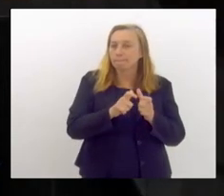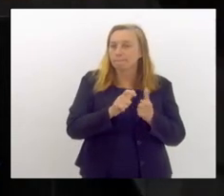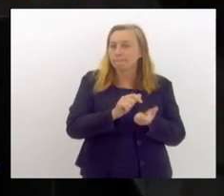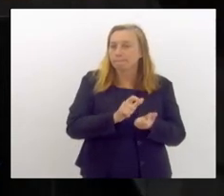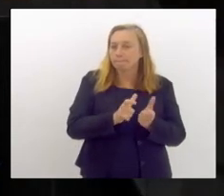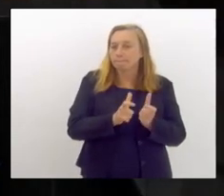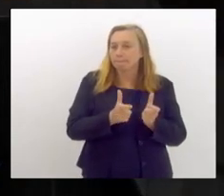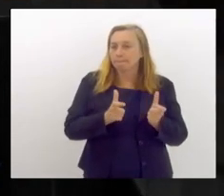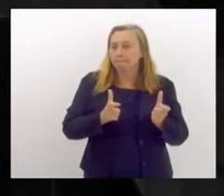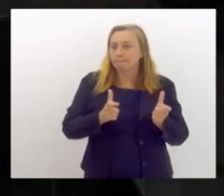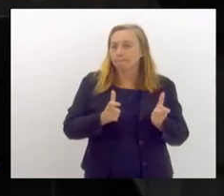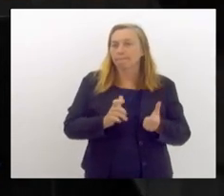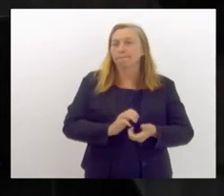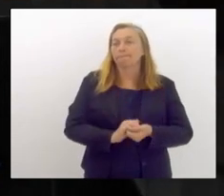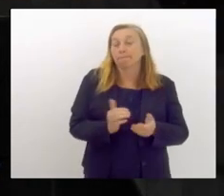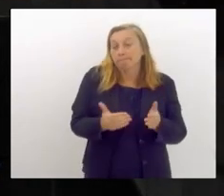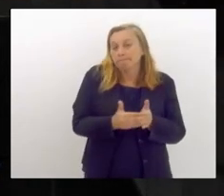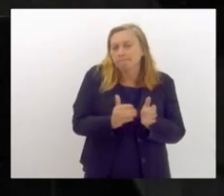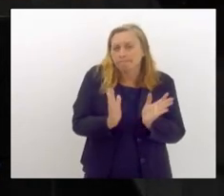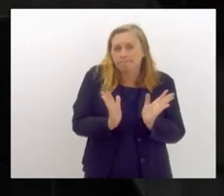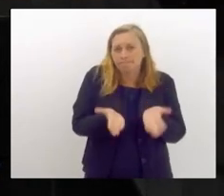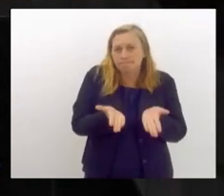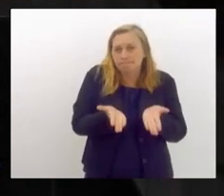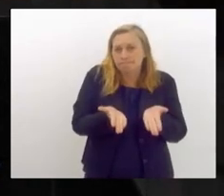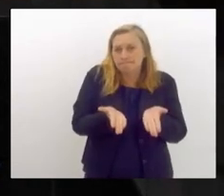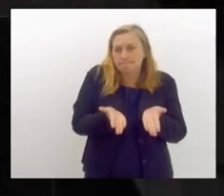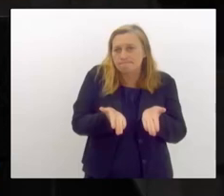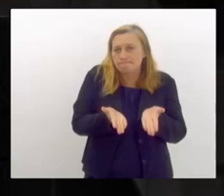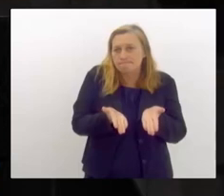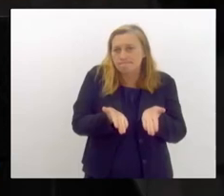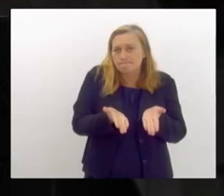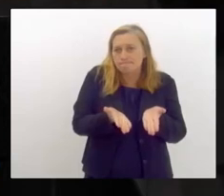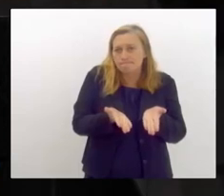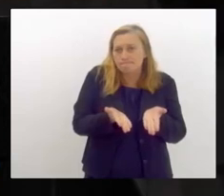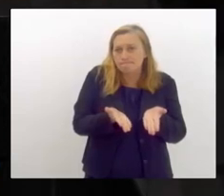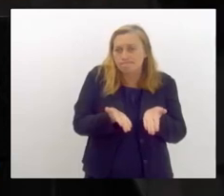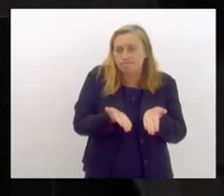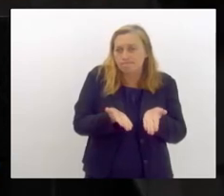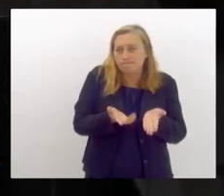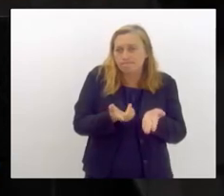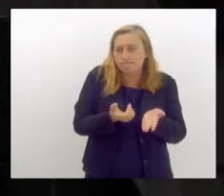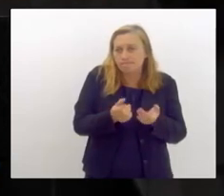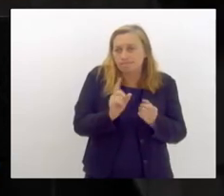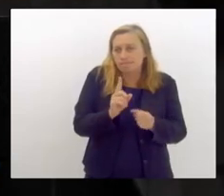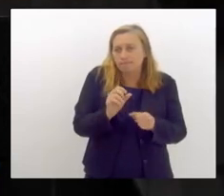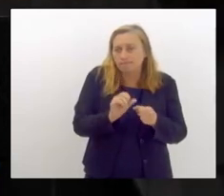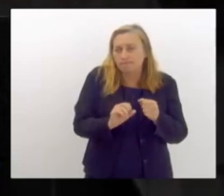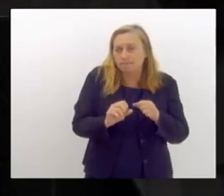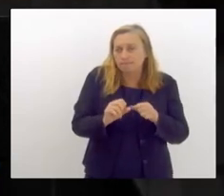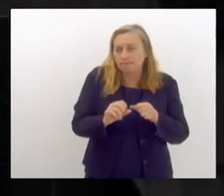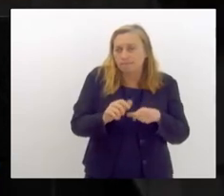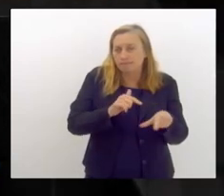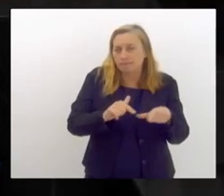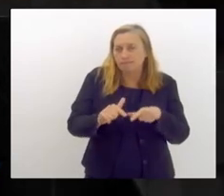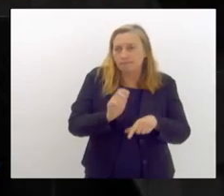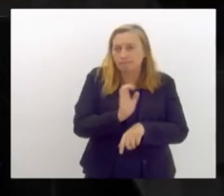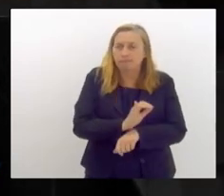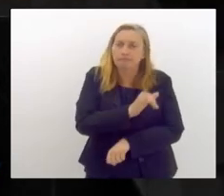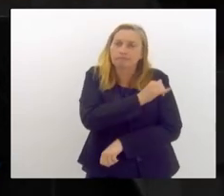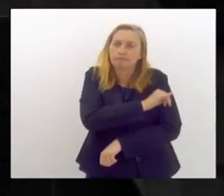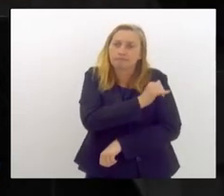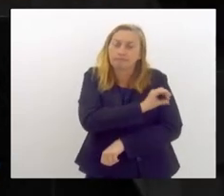monstruosos e que até hoje não presta serviço para o nosso estado do Rio de Janeiro.